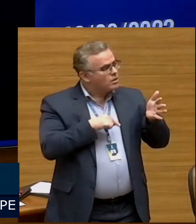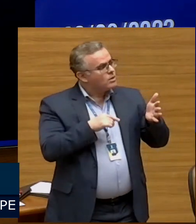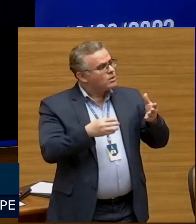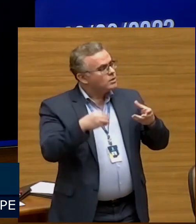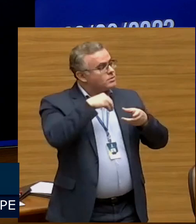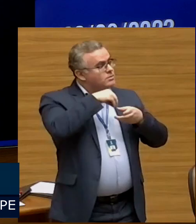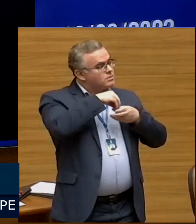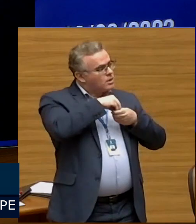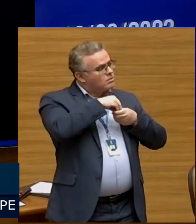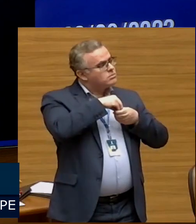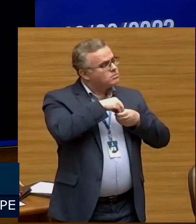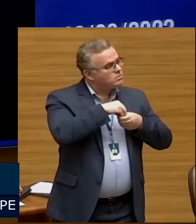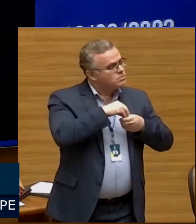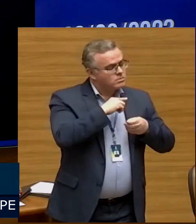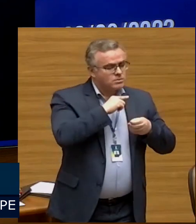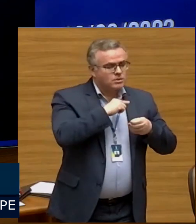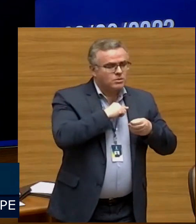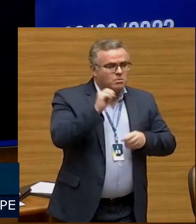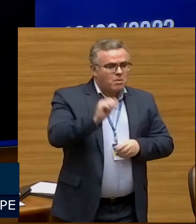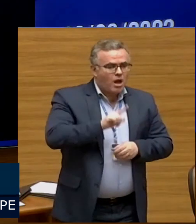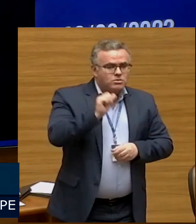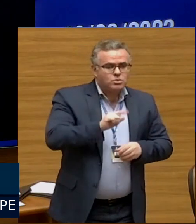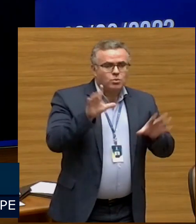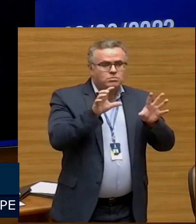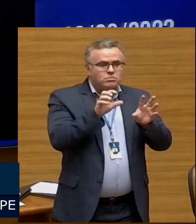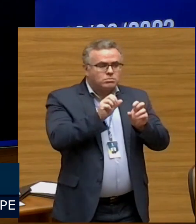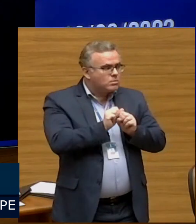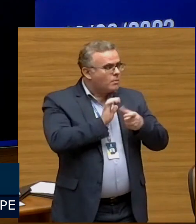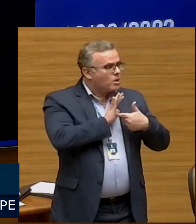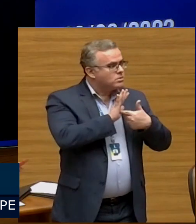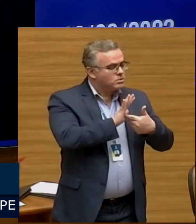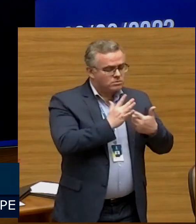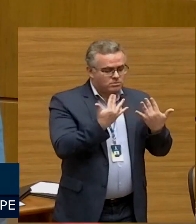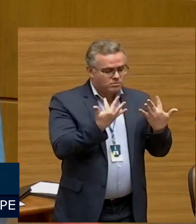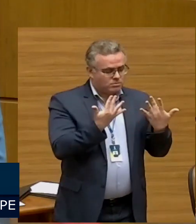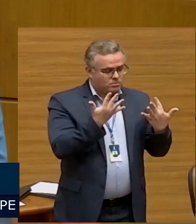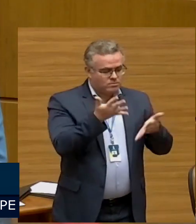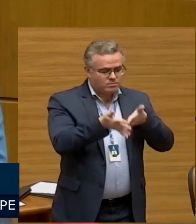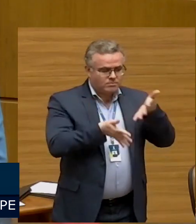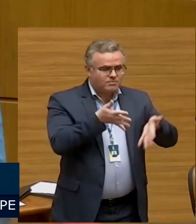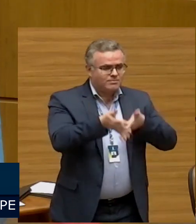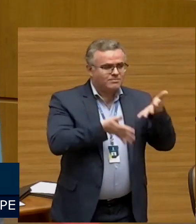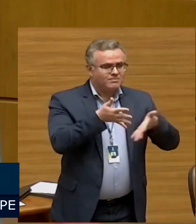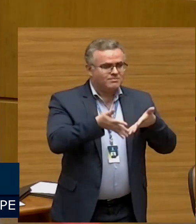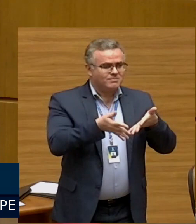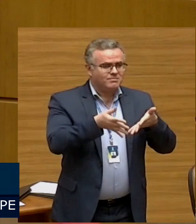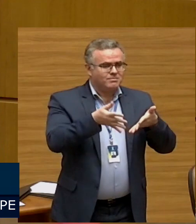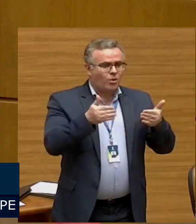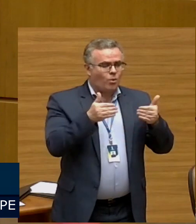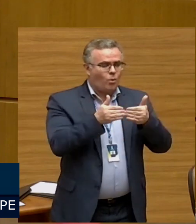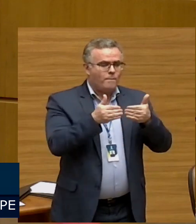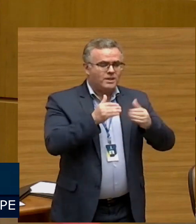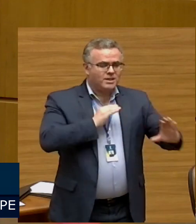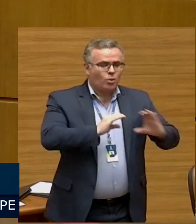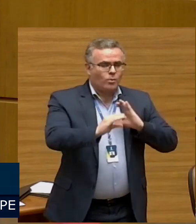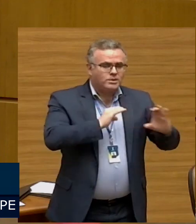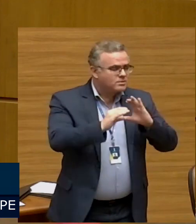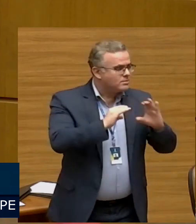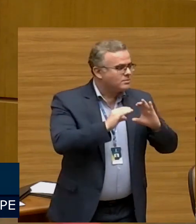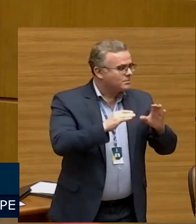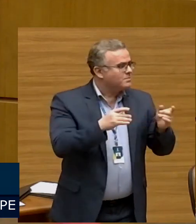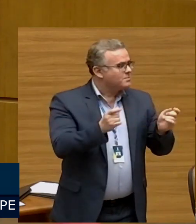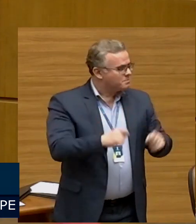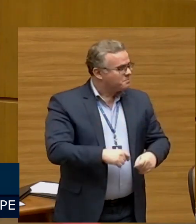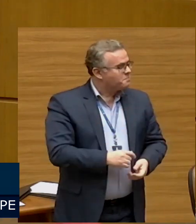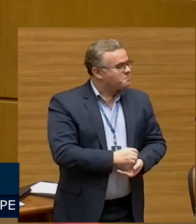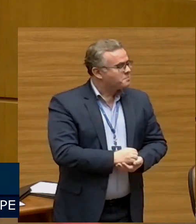escuro, simbolizando os gestos, né? A mão, que é o meio de comunicação das línguas de sinais, são